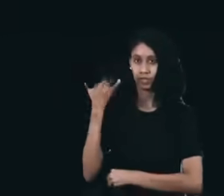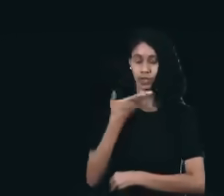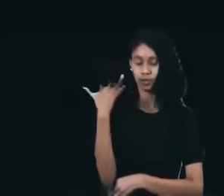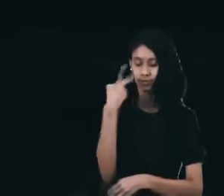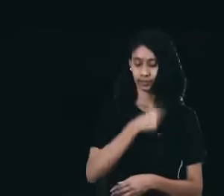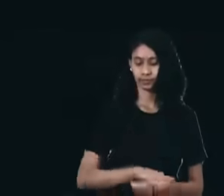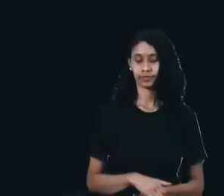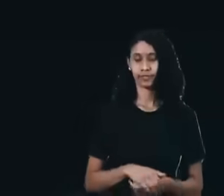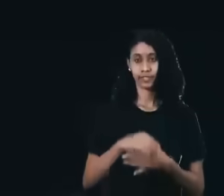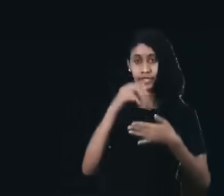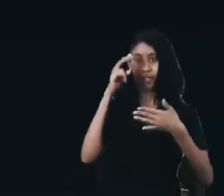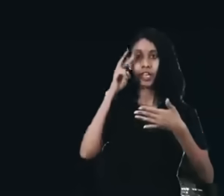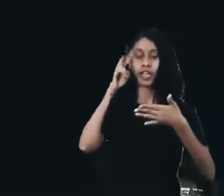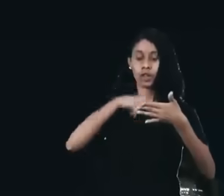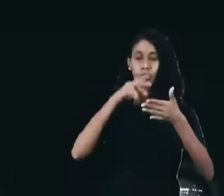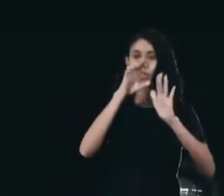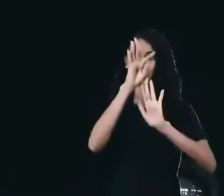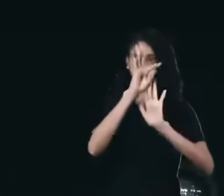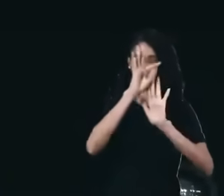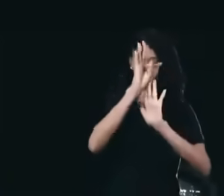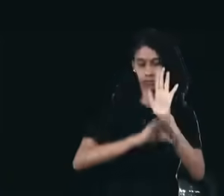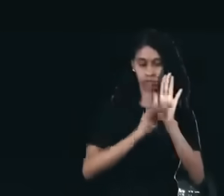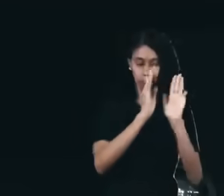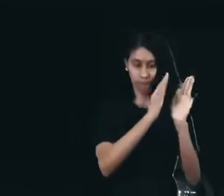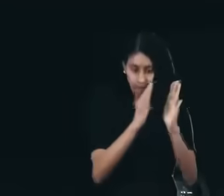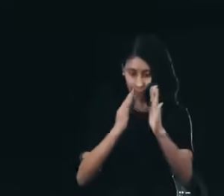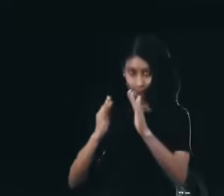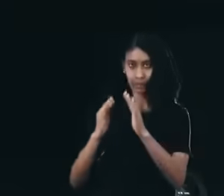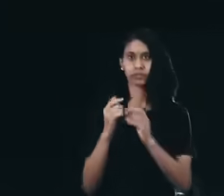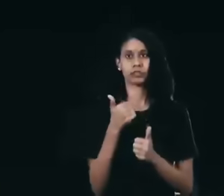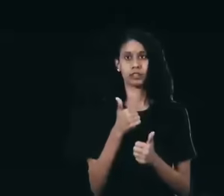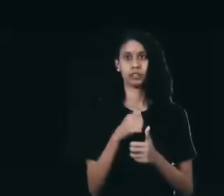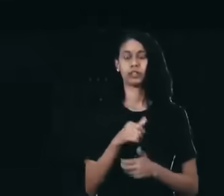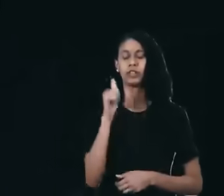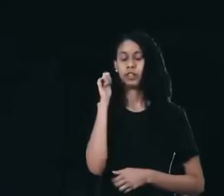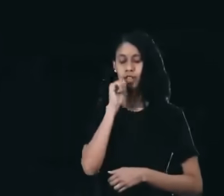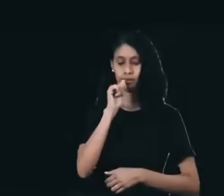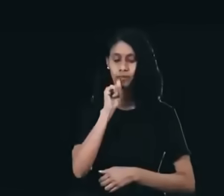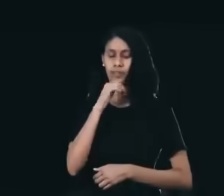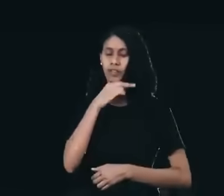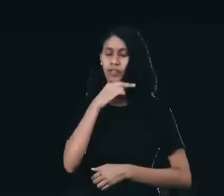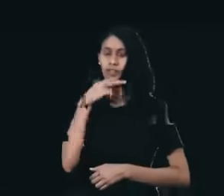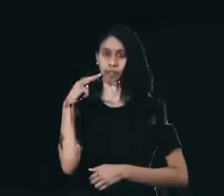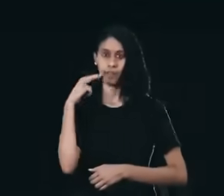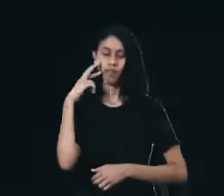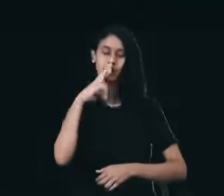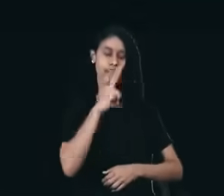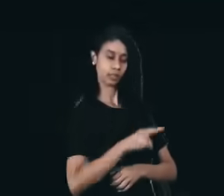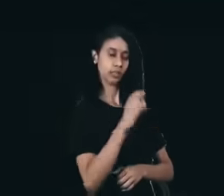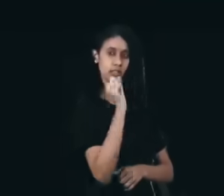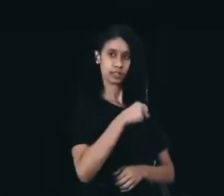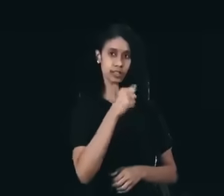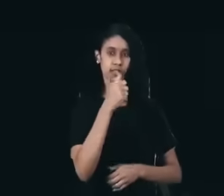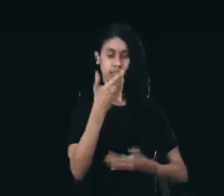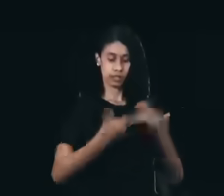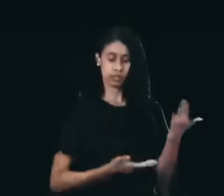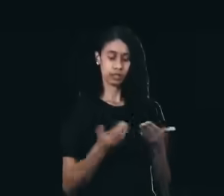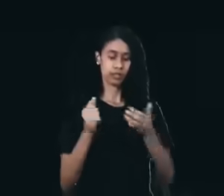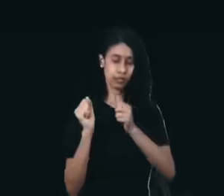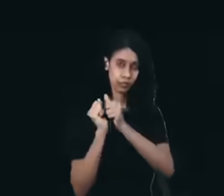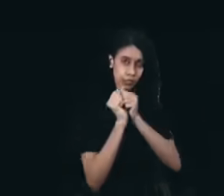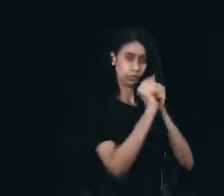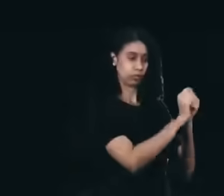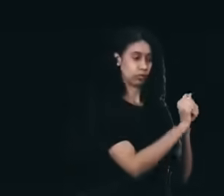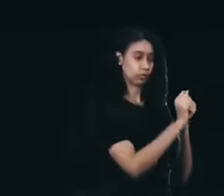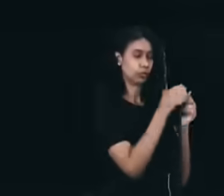Vocês estão vendo que eu estou indo parte por parte no texto? E depois que ela disse sim, o servo partiu levando